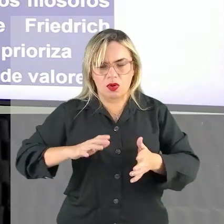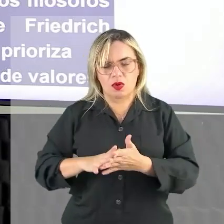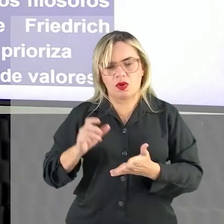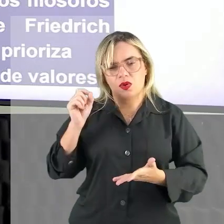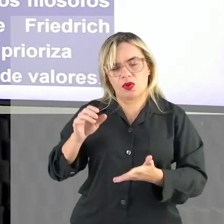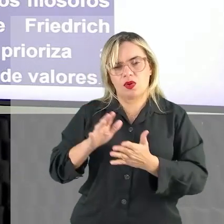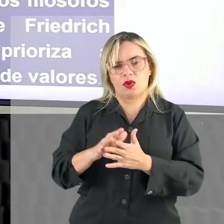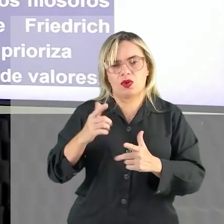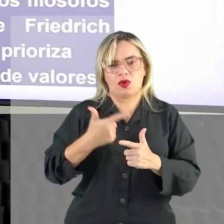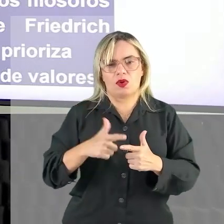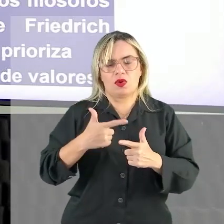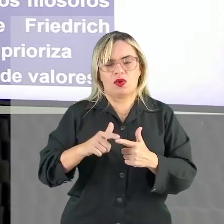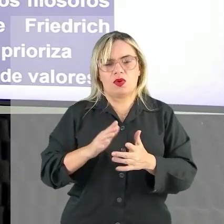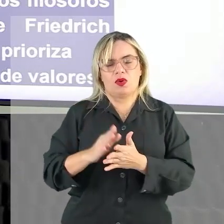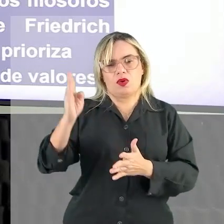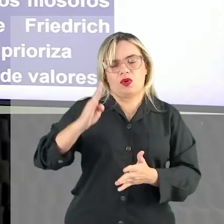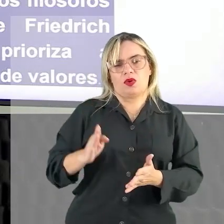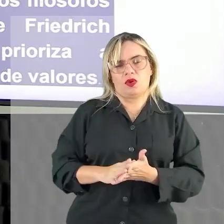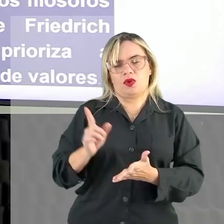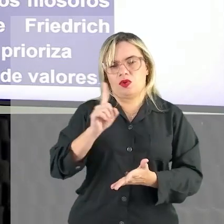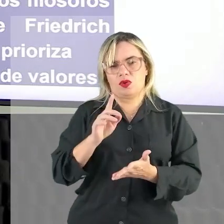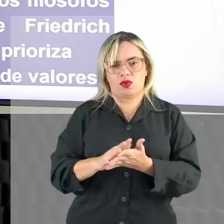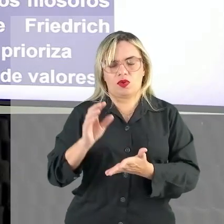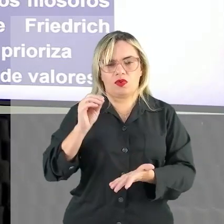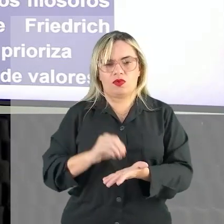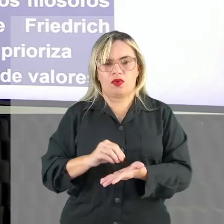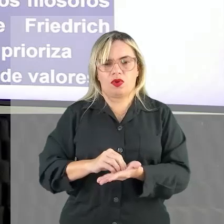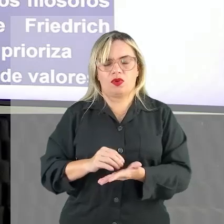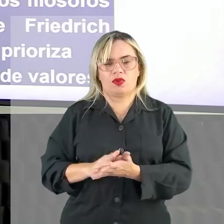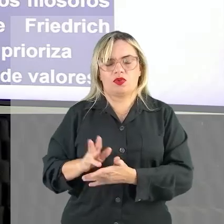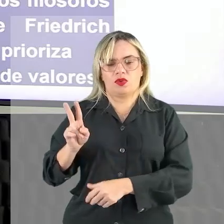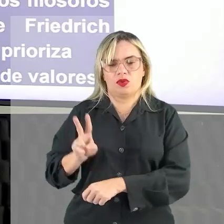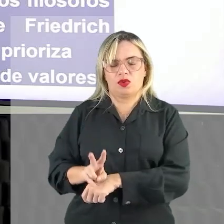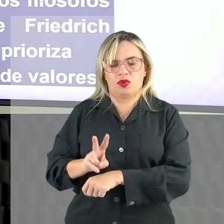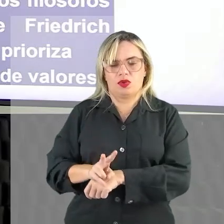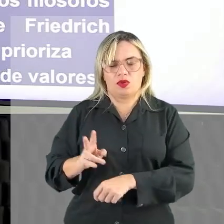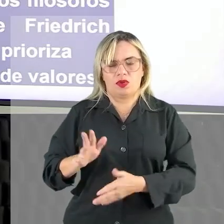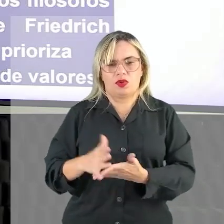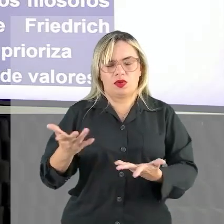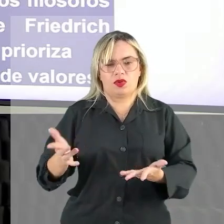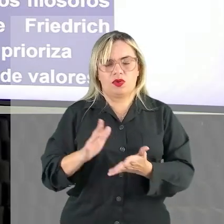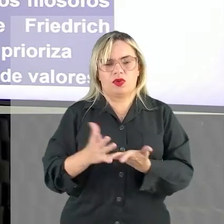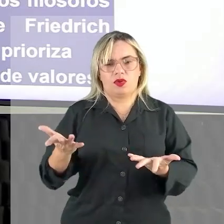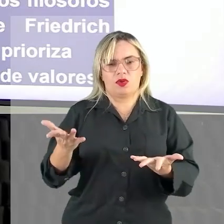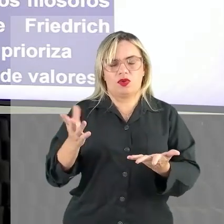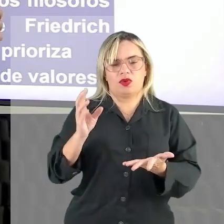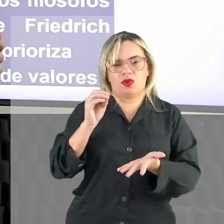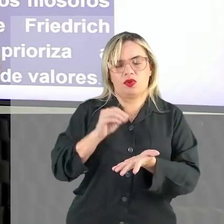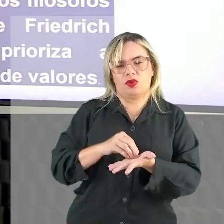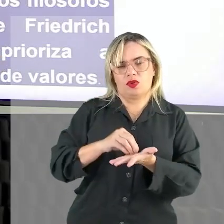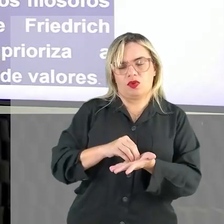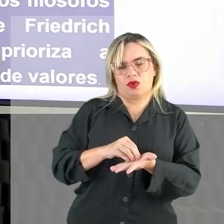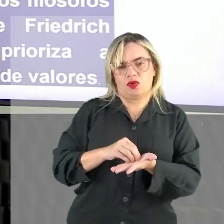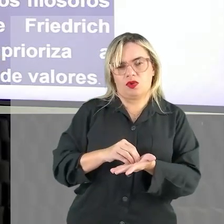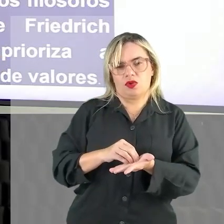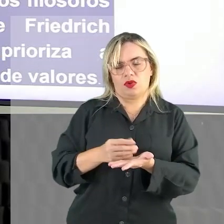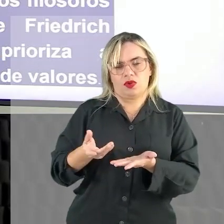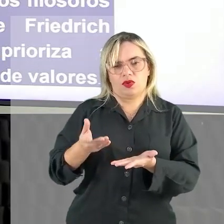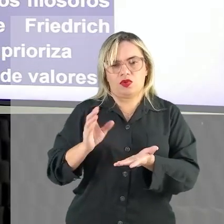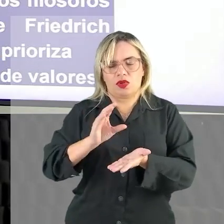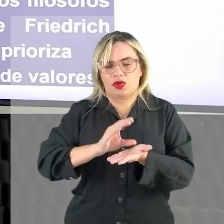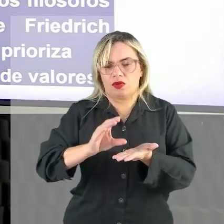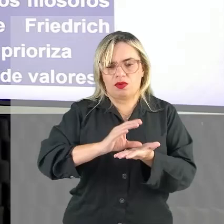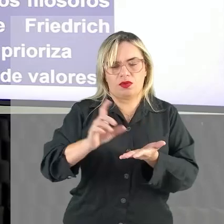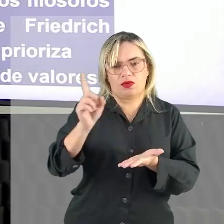dos problemas brasileiros, eles não são falta de fiscalização. A gente fala assim, não tem ausência de investimentos. Não